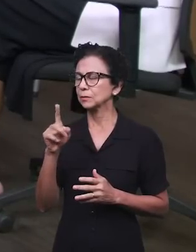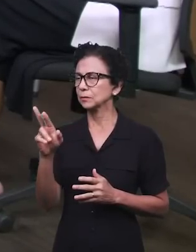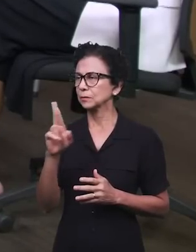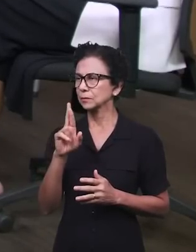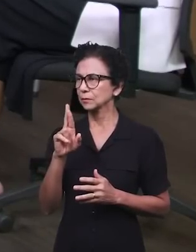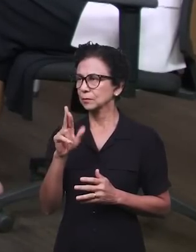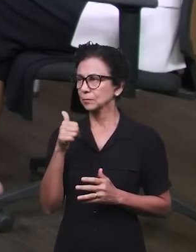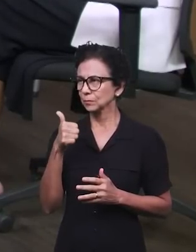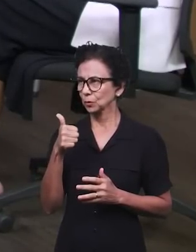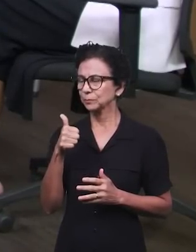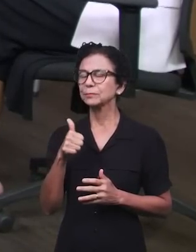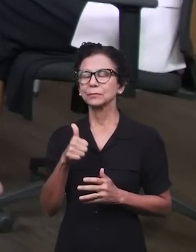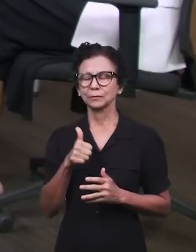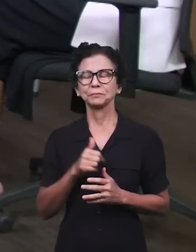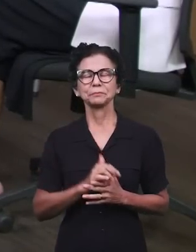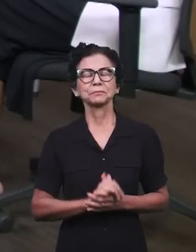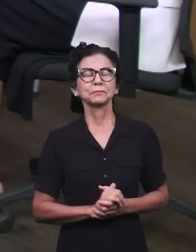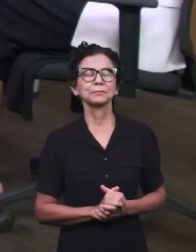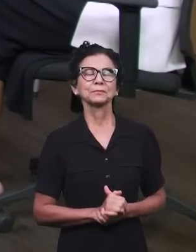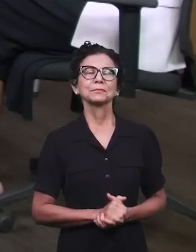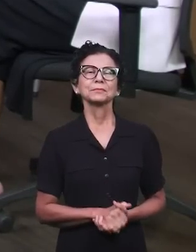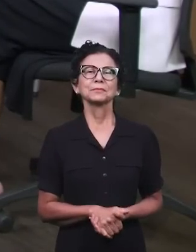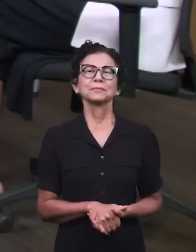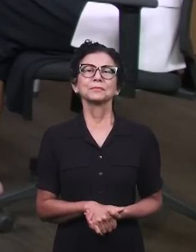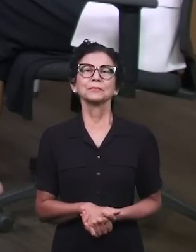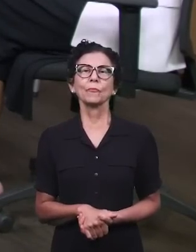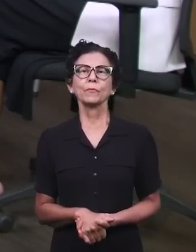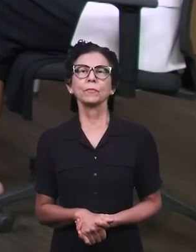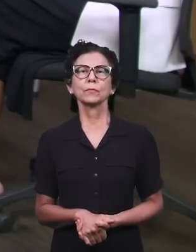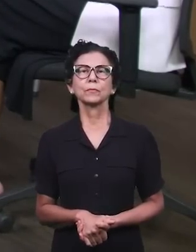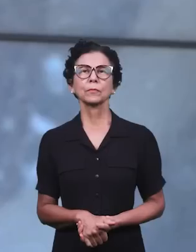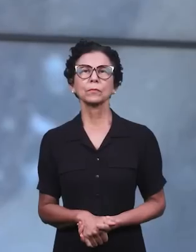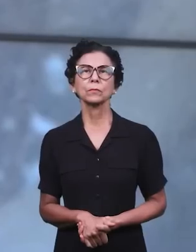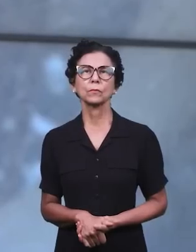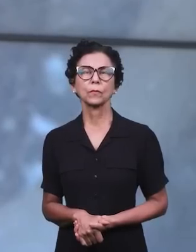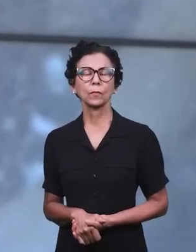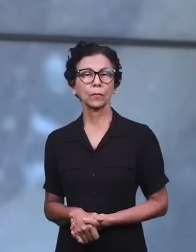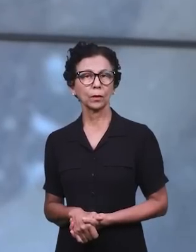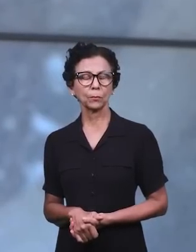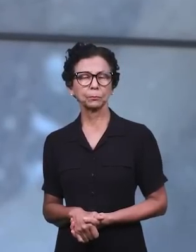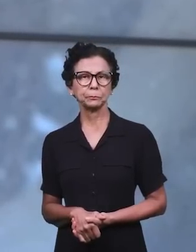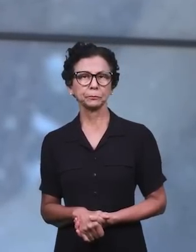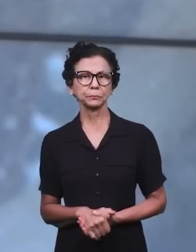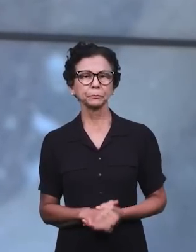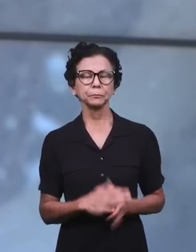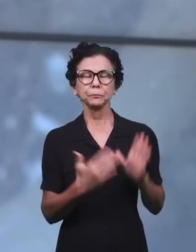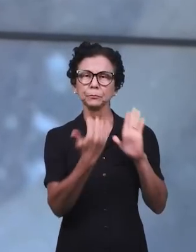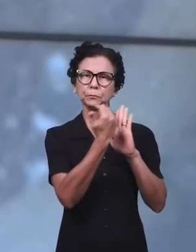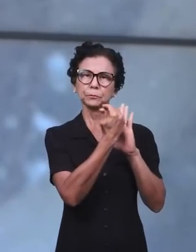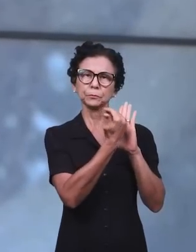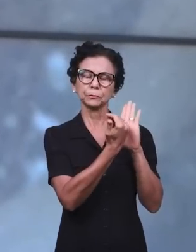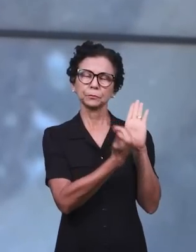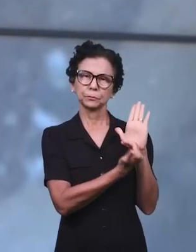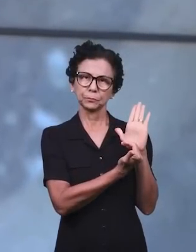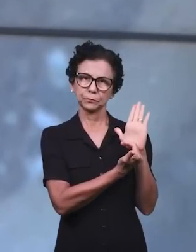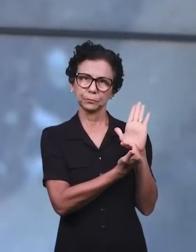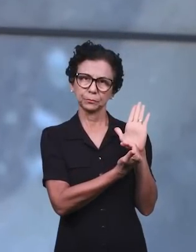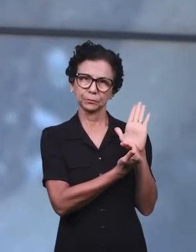bem. Então aqui foi o Pietro que respondeu. Bom, nós temos a cada edição do programa